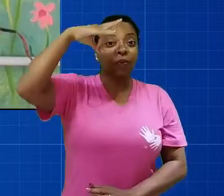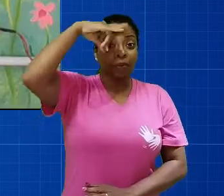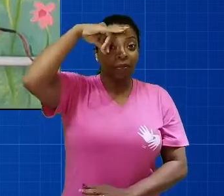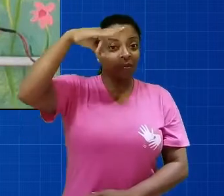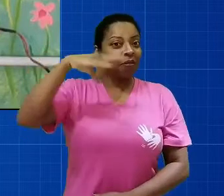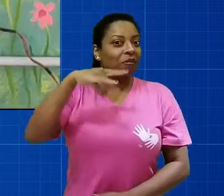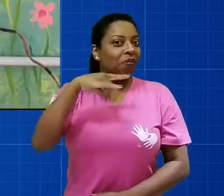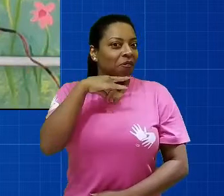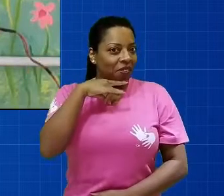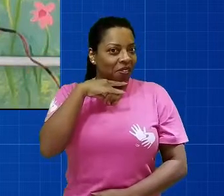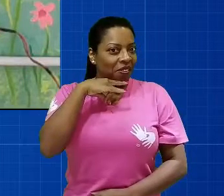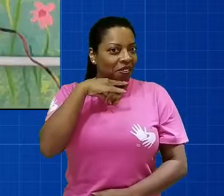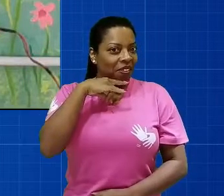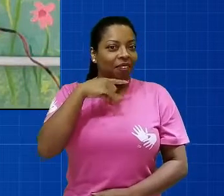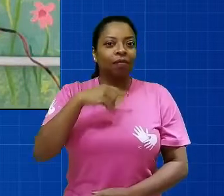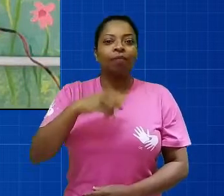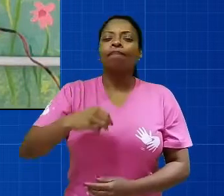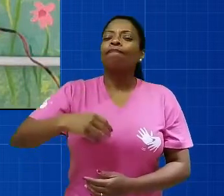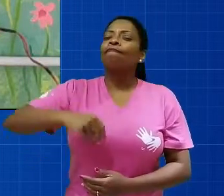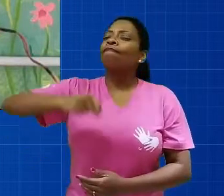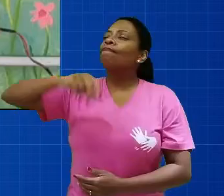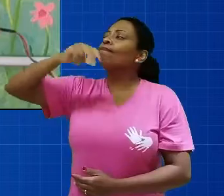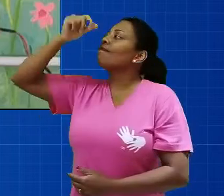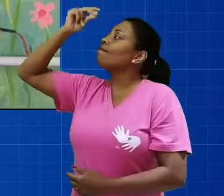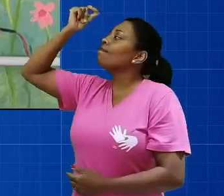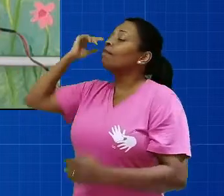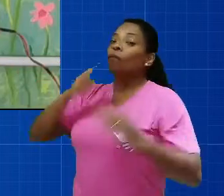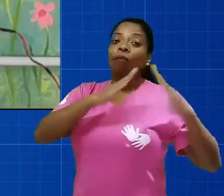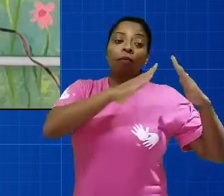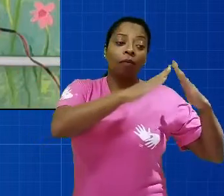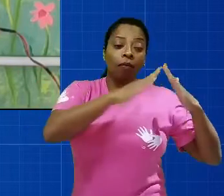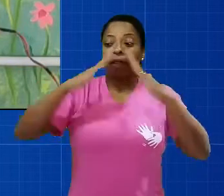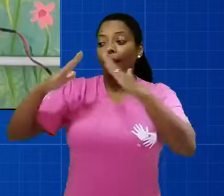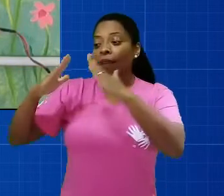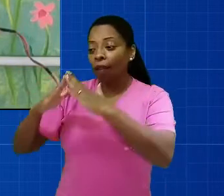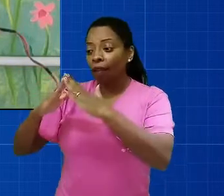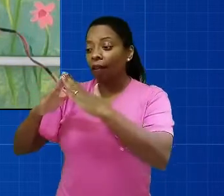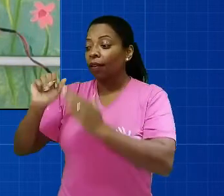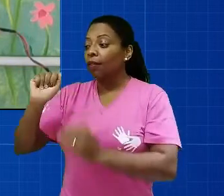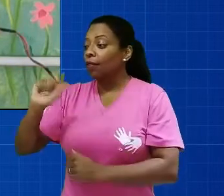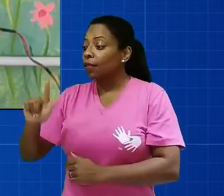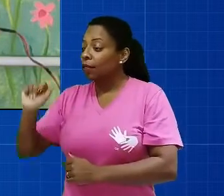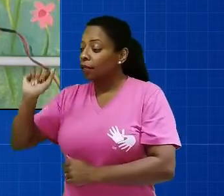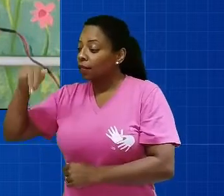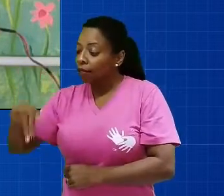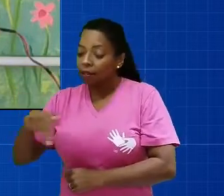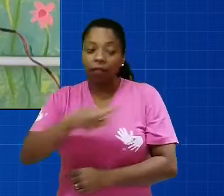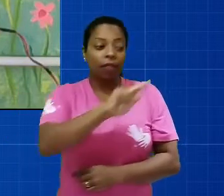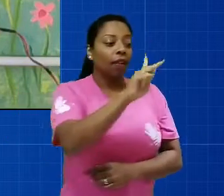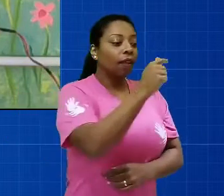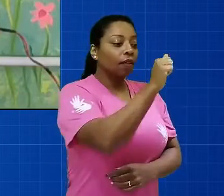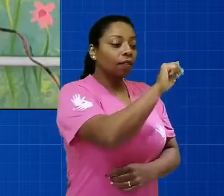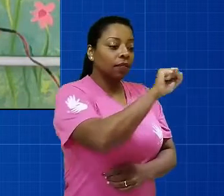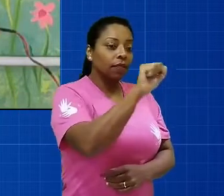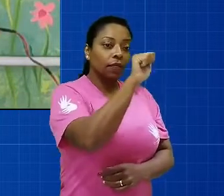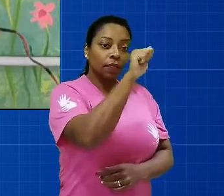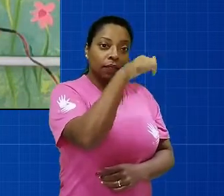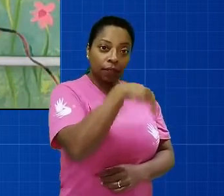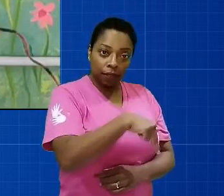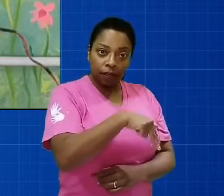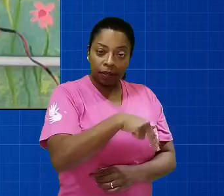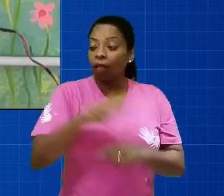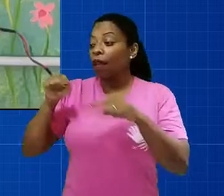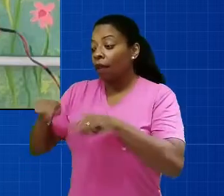Cazaquistão. Era uma vez dois vizinhos, Azan e Hassan. Azan era lavrador